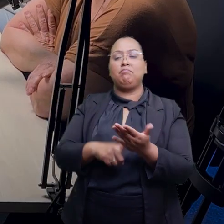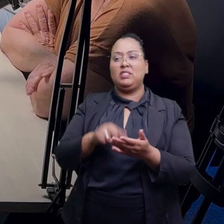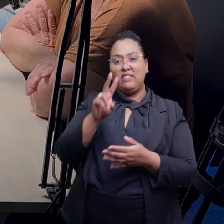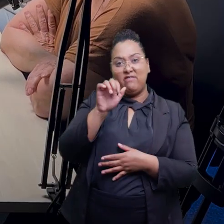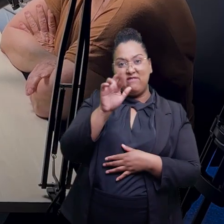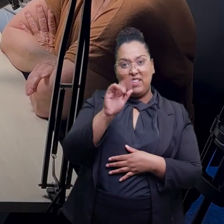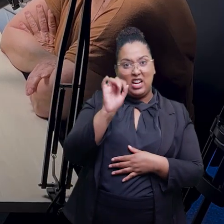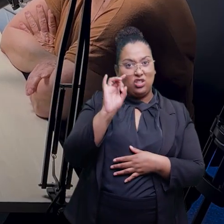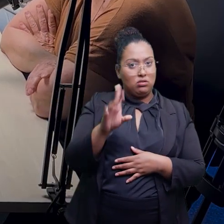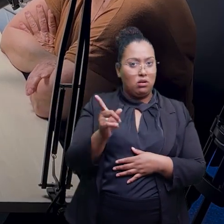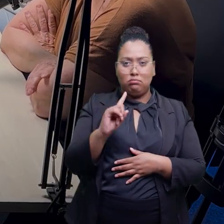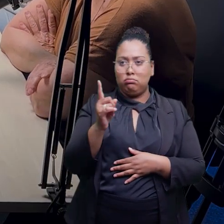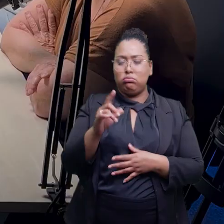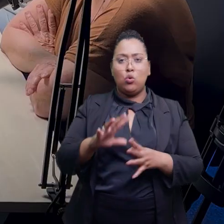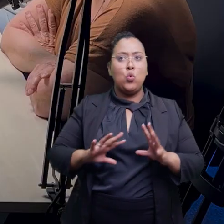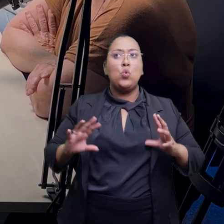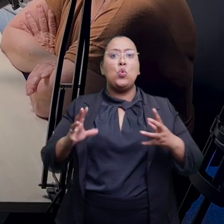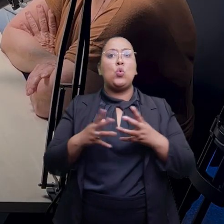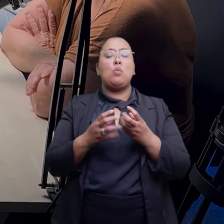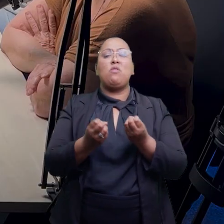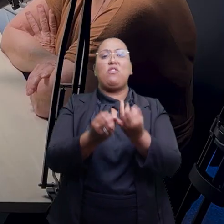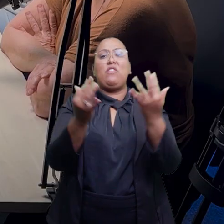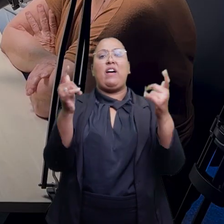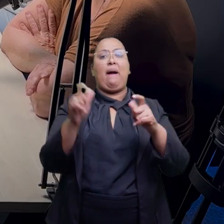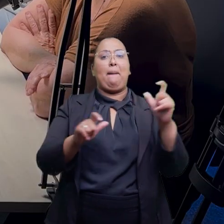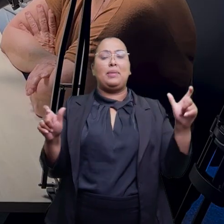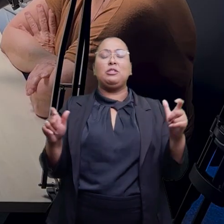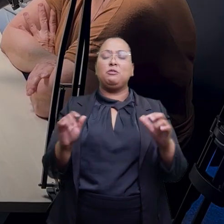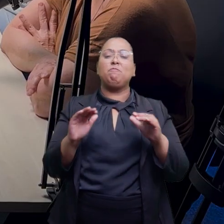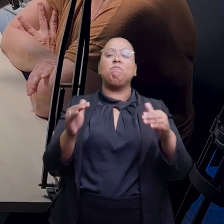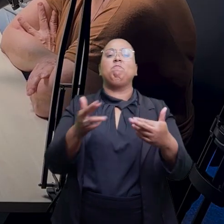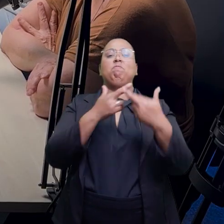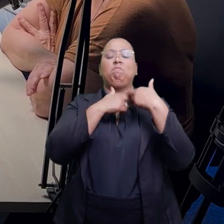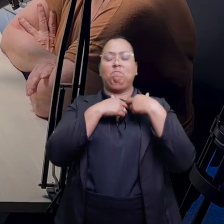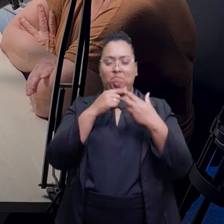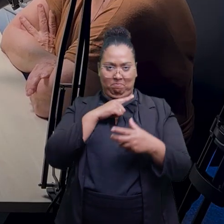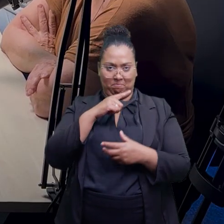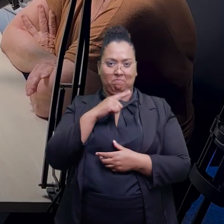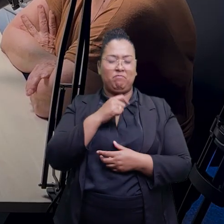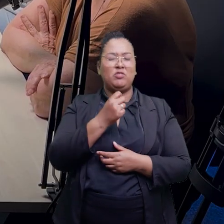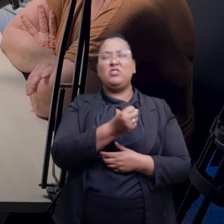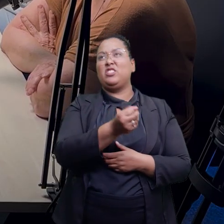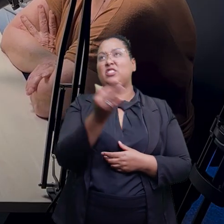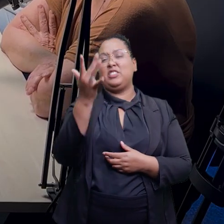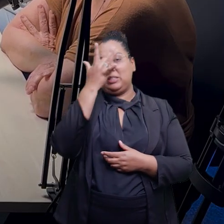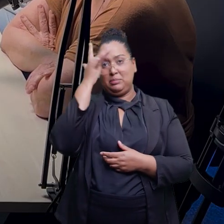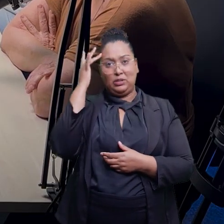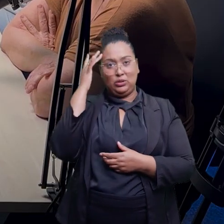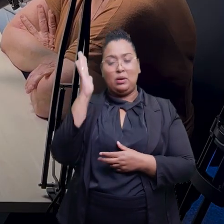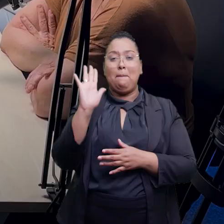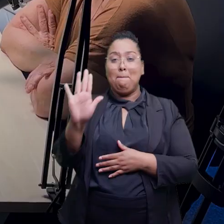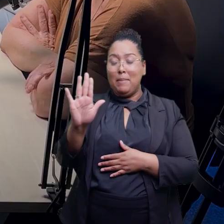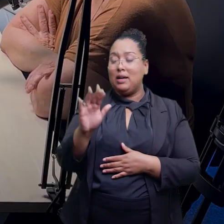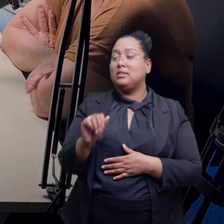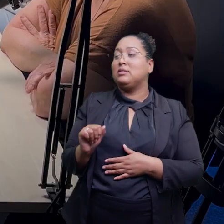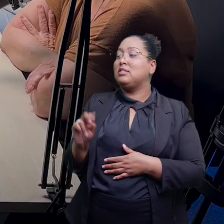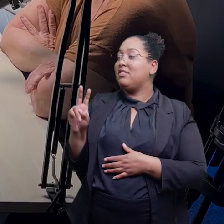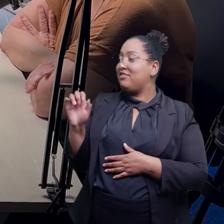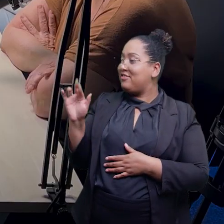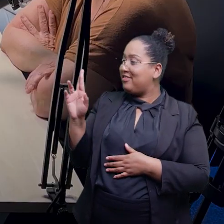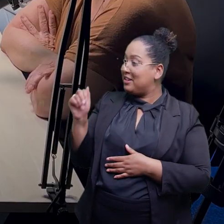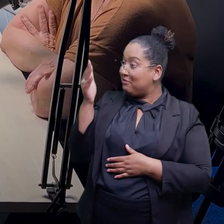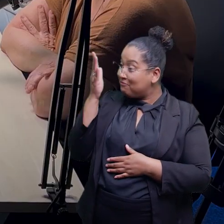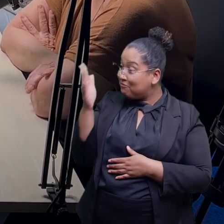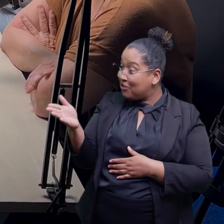só a Vera, né, um grupo com muitas pessoas muito comprometidas, tem muita gente participando, mas em nome, né, em